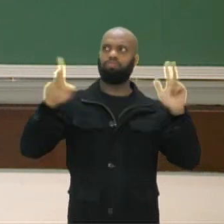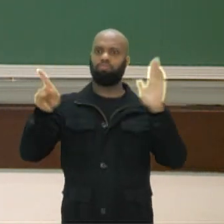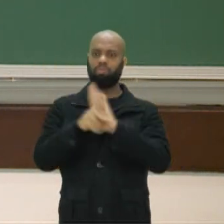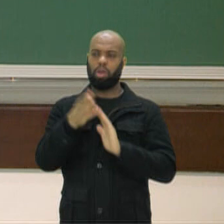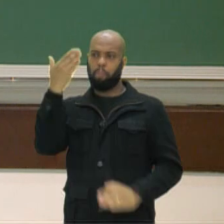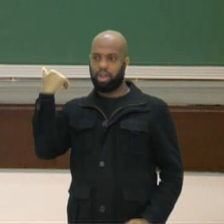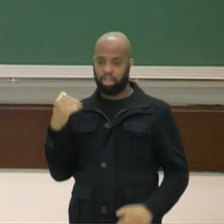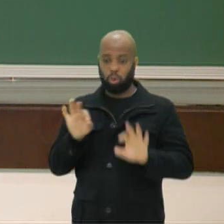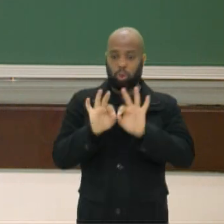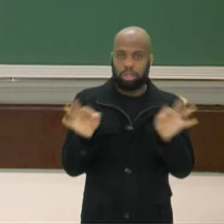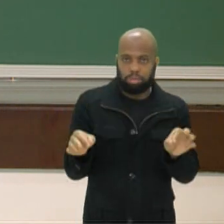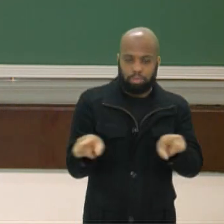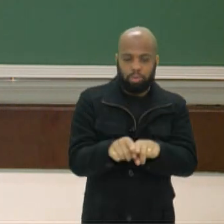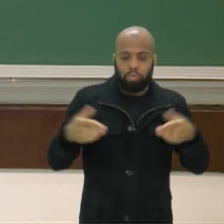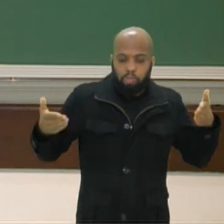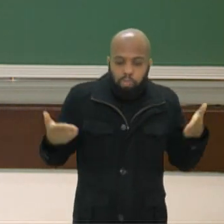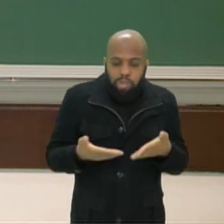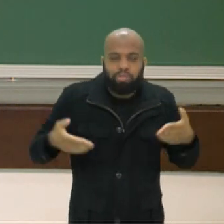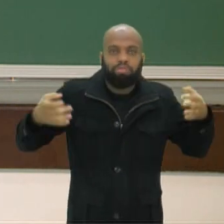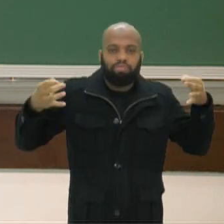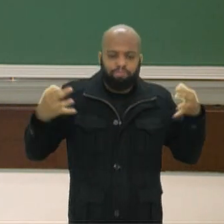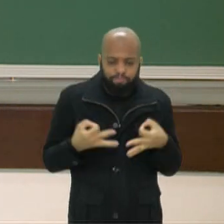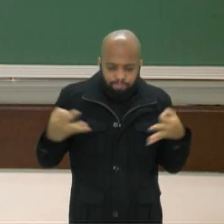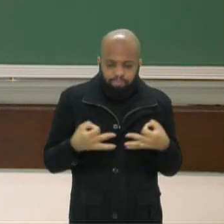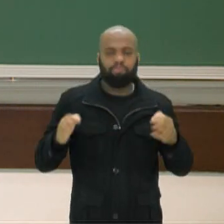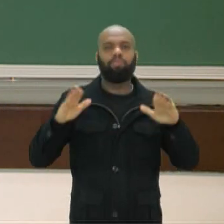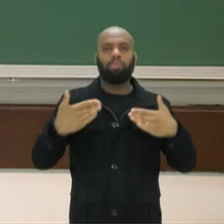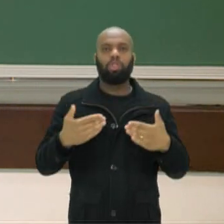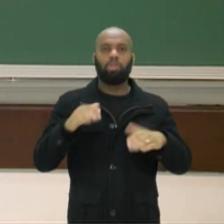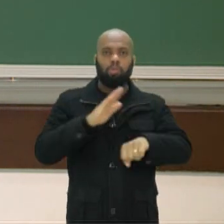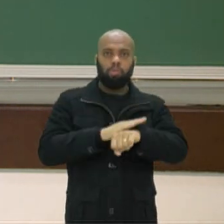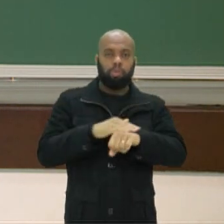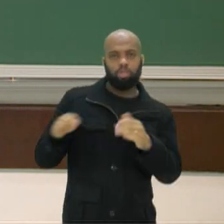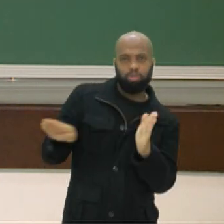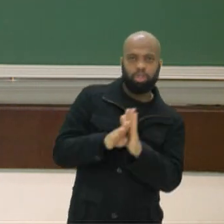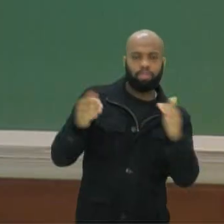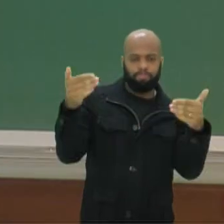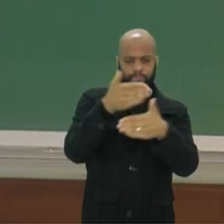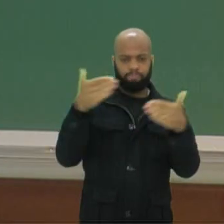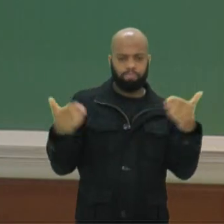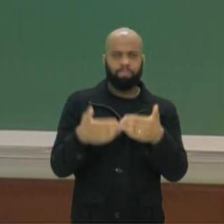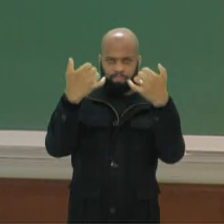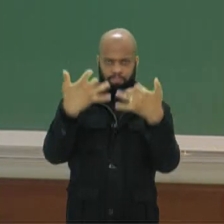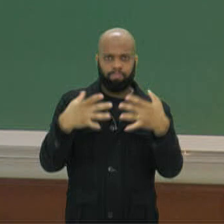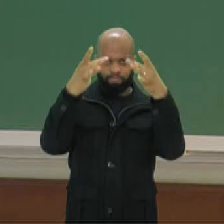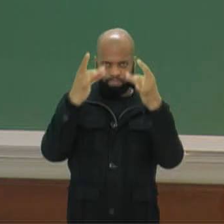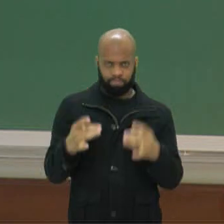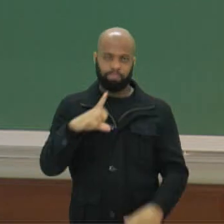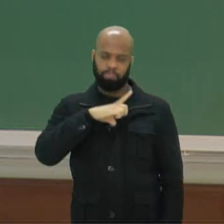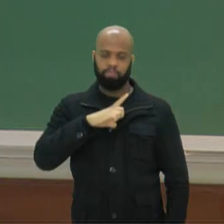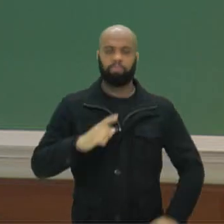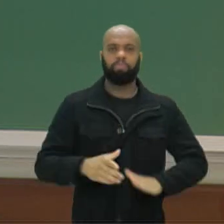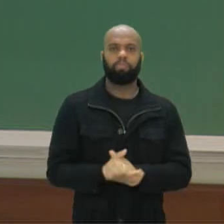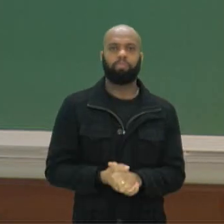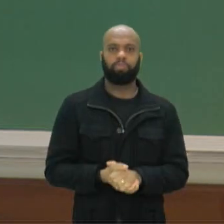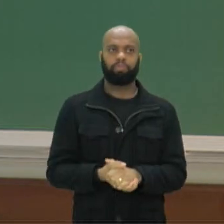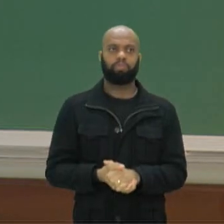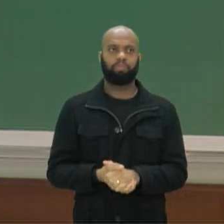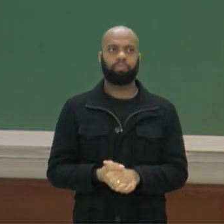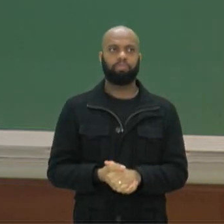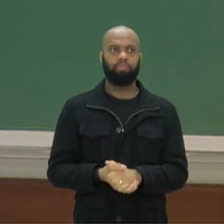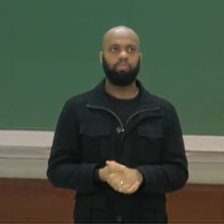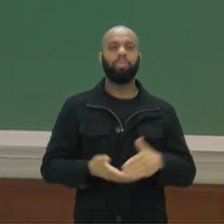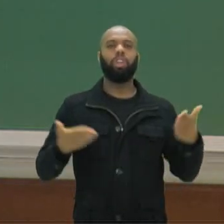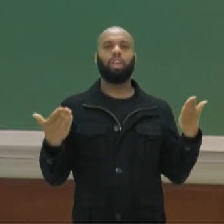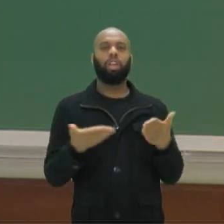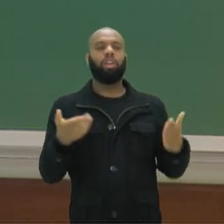simples e do presente perfeito. Então, quando chegar lá, nesses slides, eu dou mais detalhes para vocês, ok? Então, bora lá.